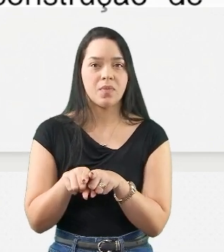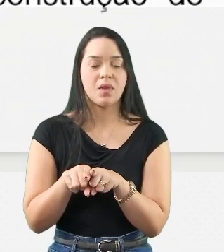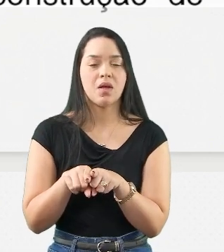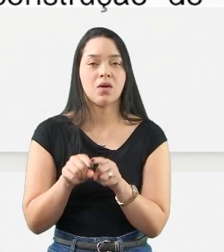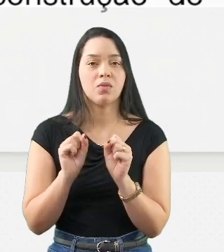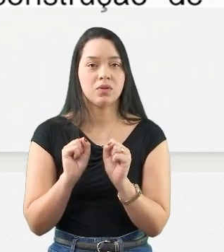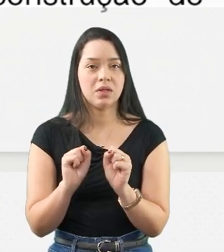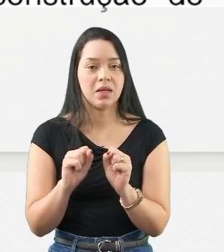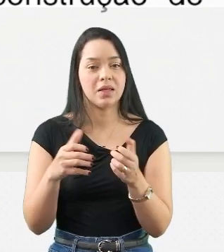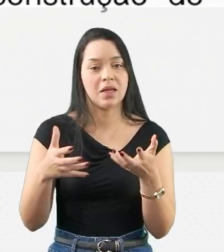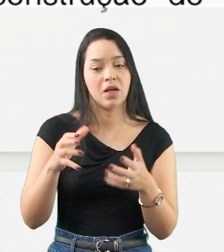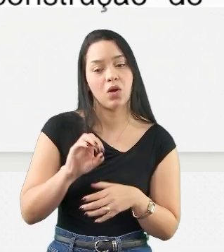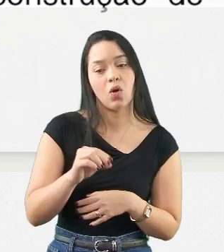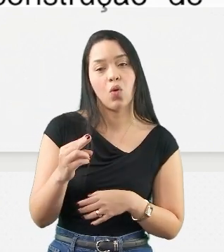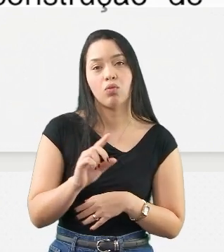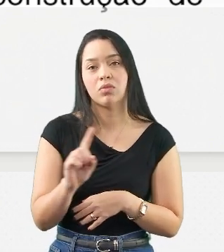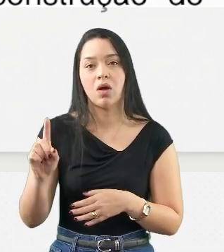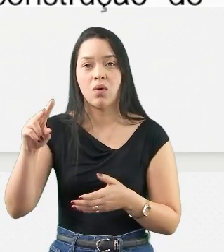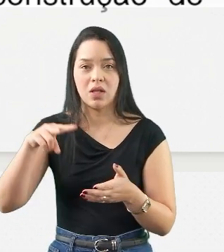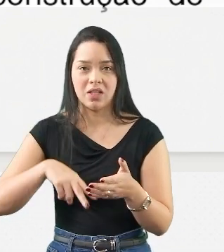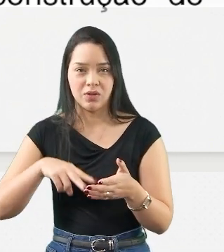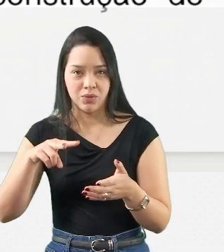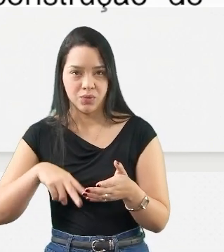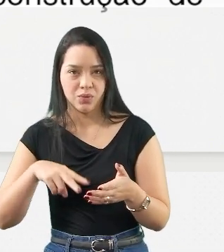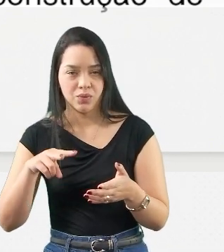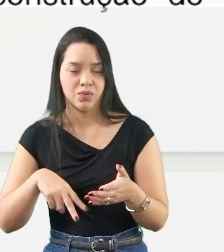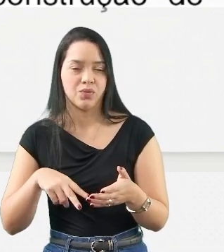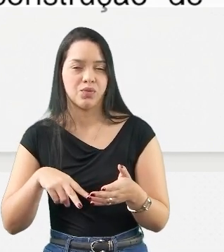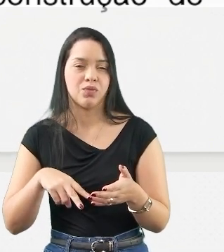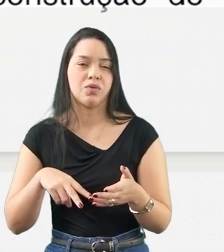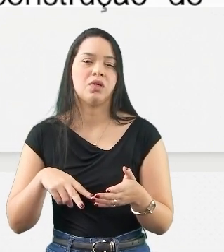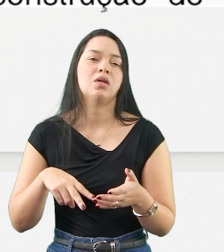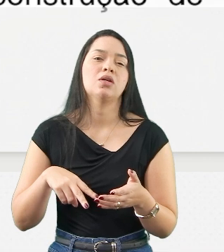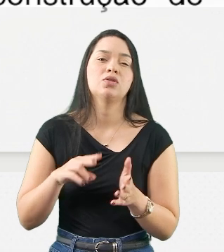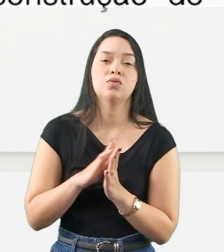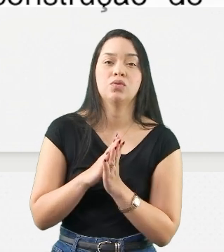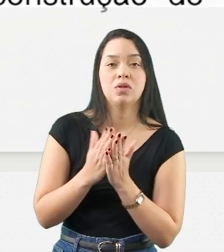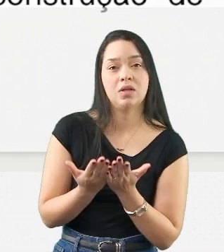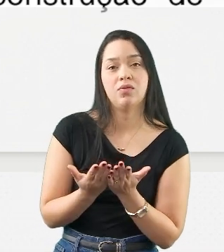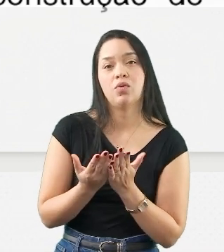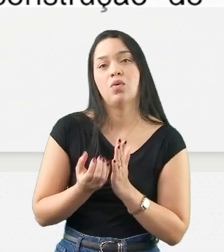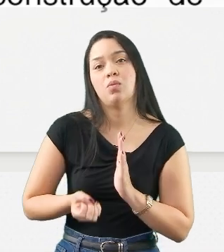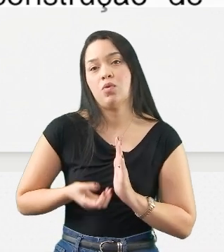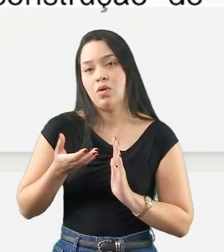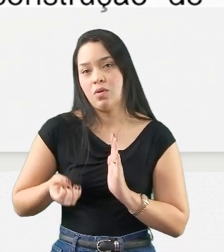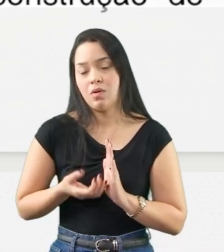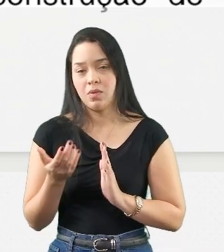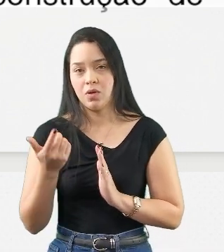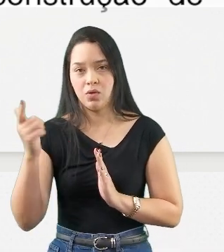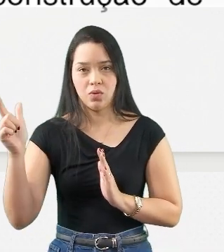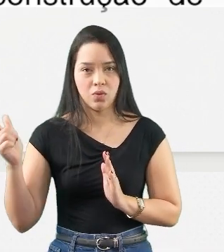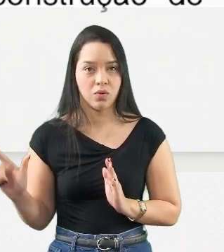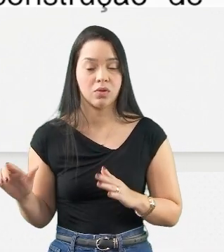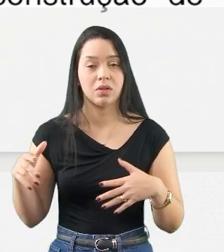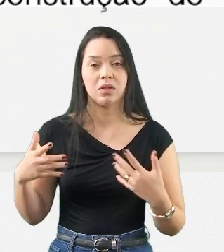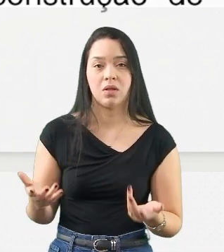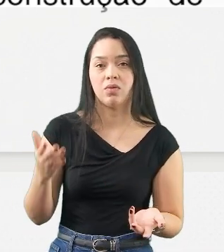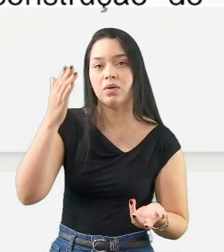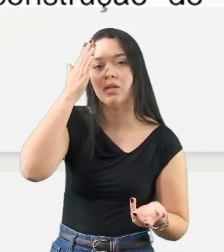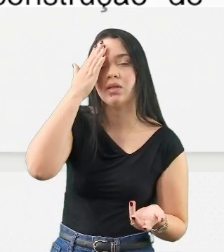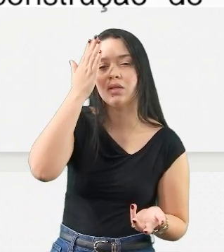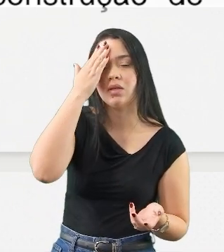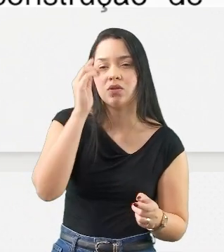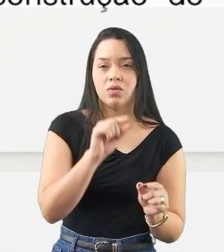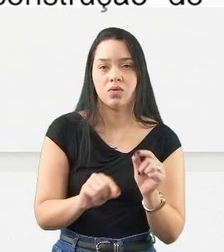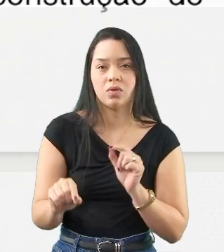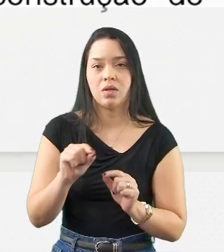para poder querer ou não fazer a leitura de determinada obra, poemas, entre outros. Então a gente entende, primeiramente, que a